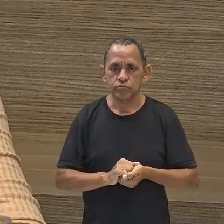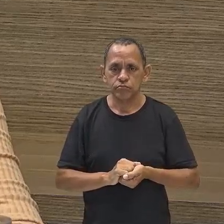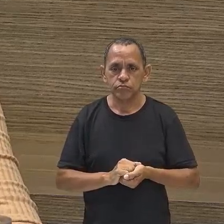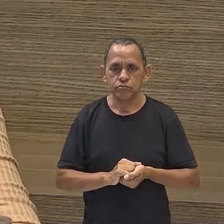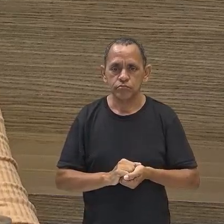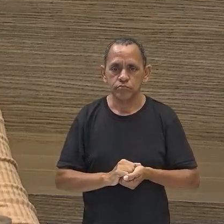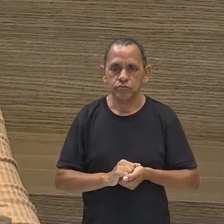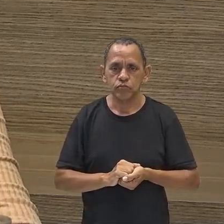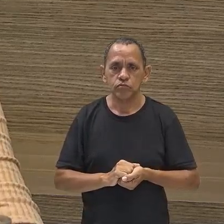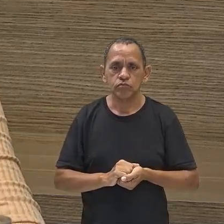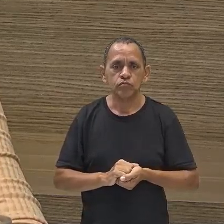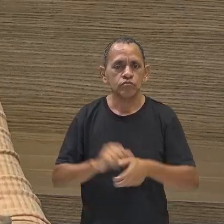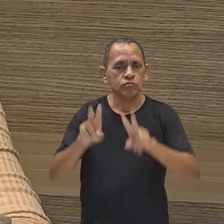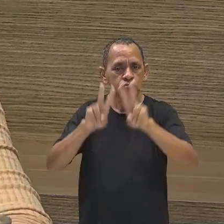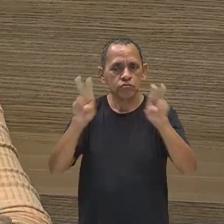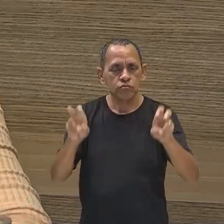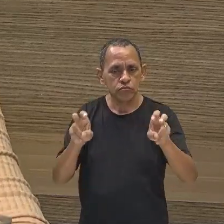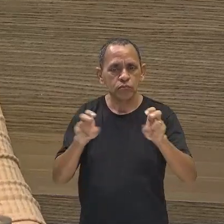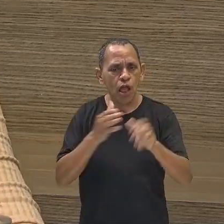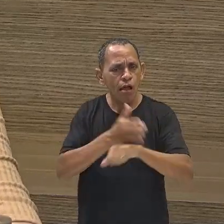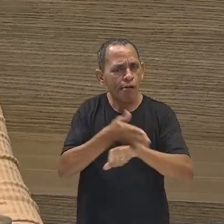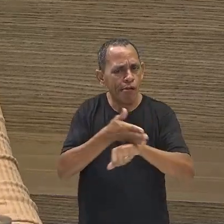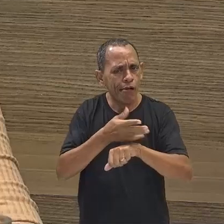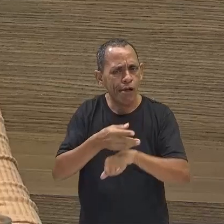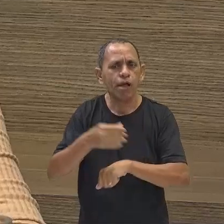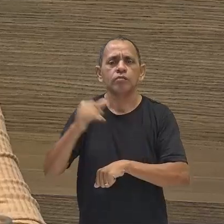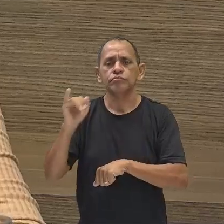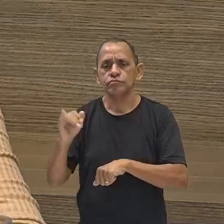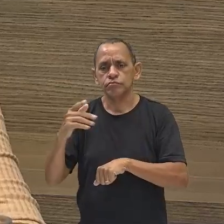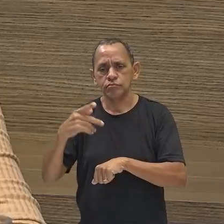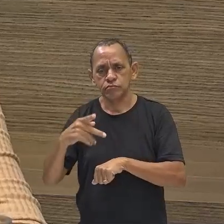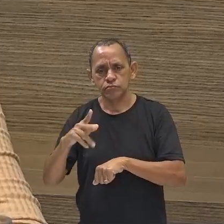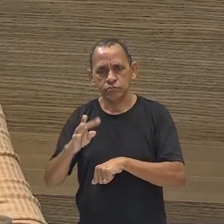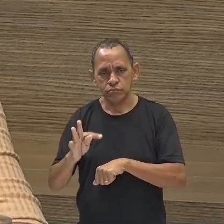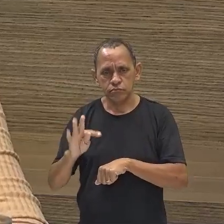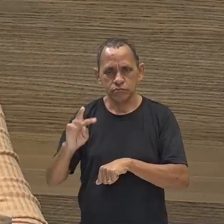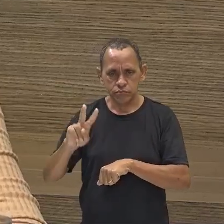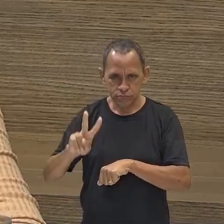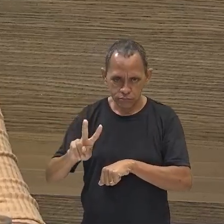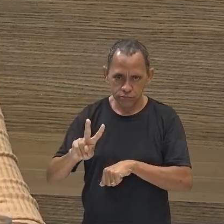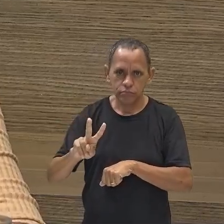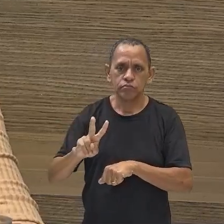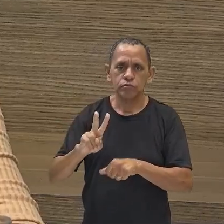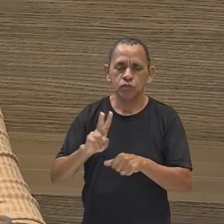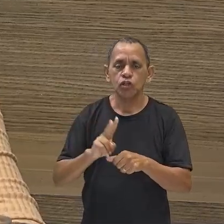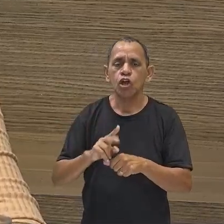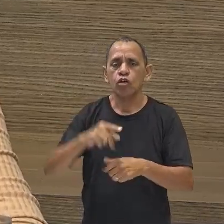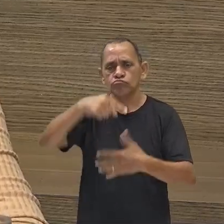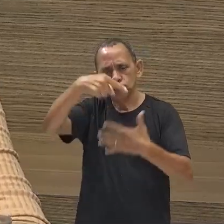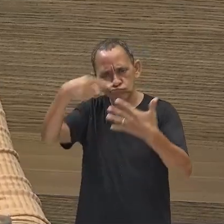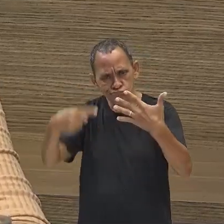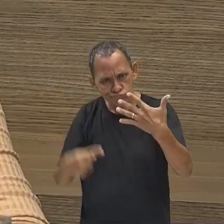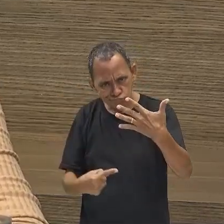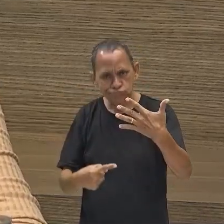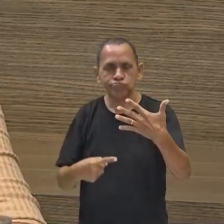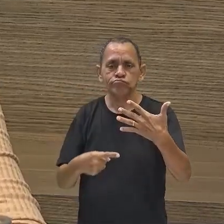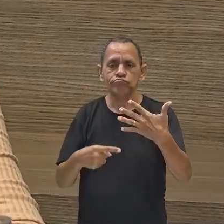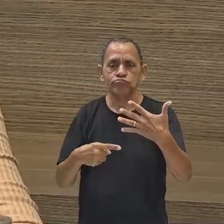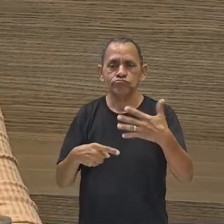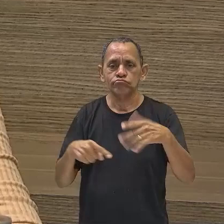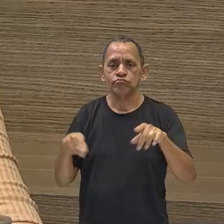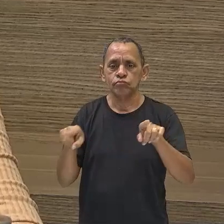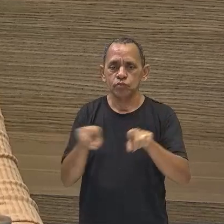sobre o acesso do IPTV. A gente vai fixar e logo depois a gente vai passar para vocês 2 tutoriais, que é do uso do Box e